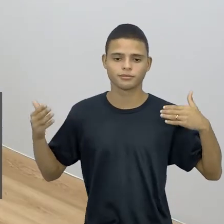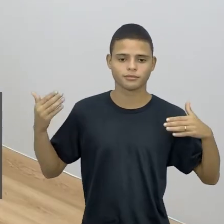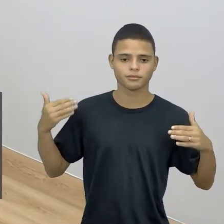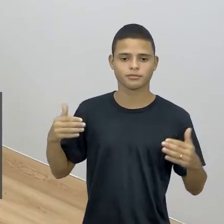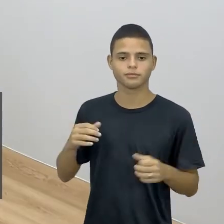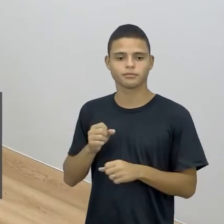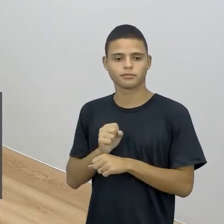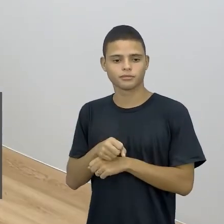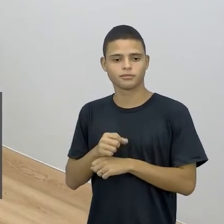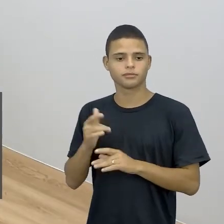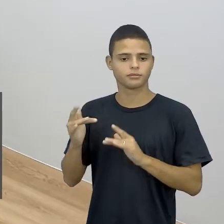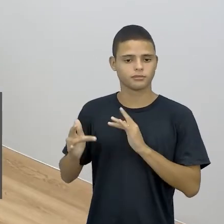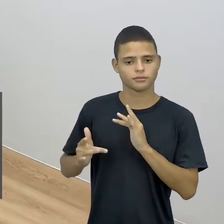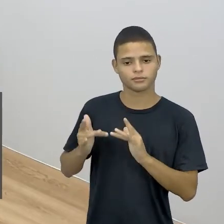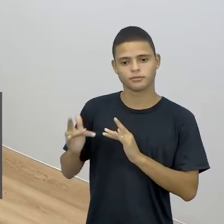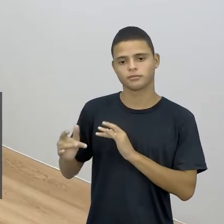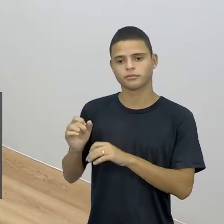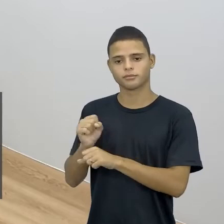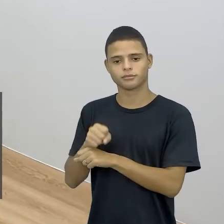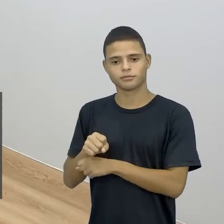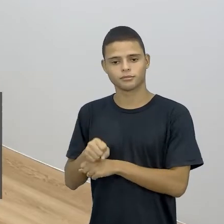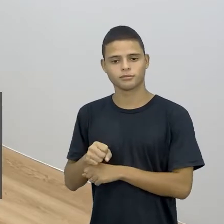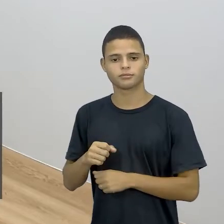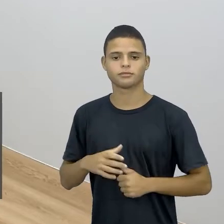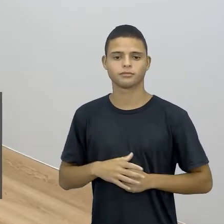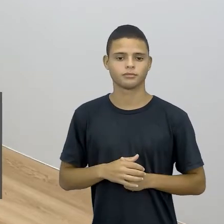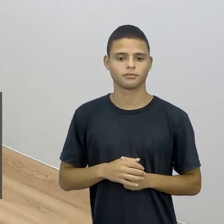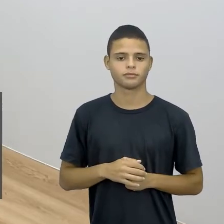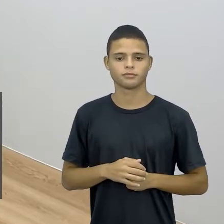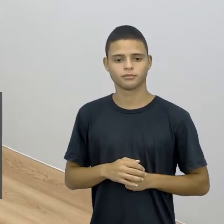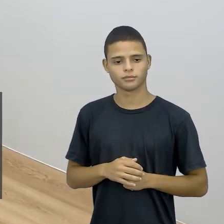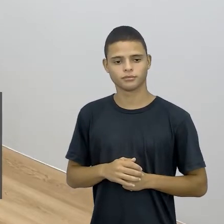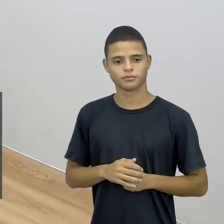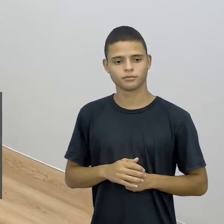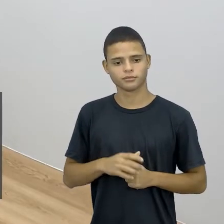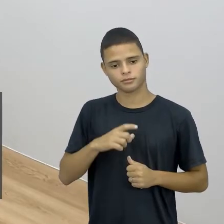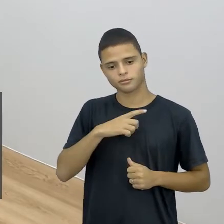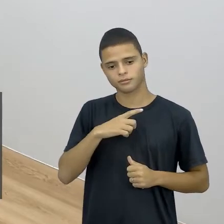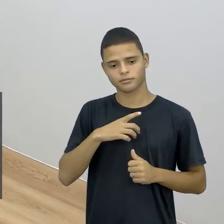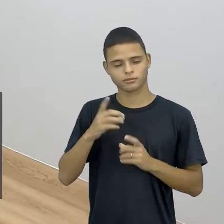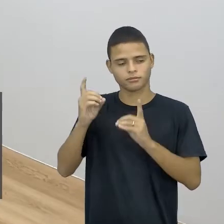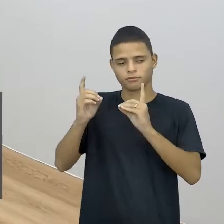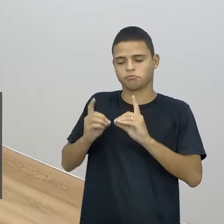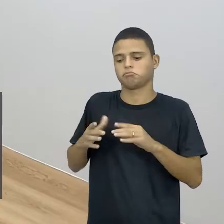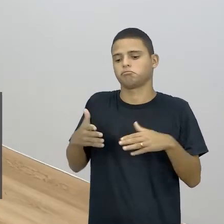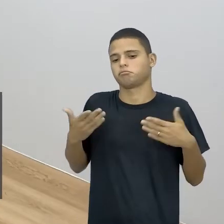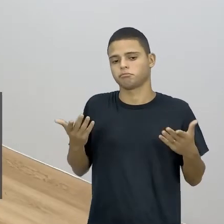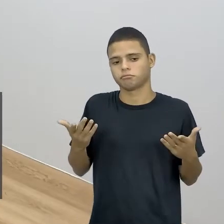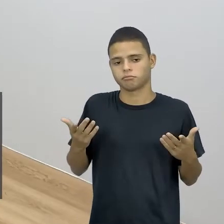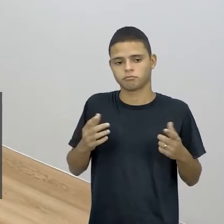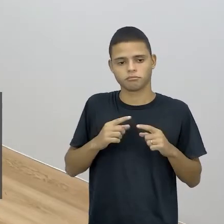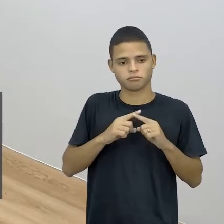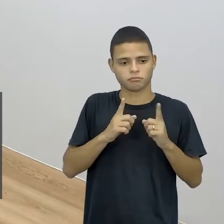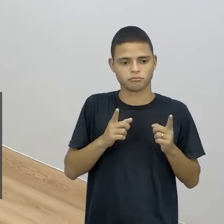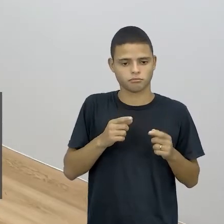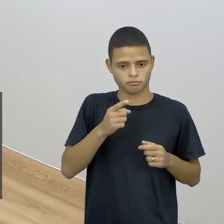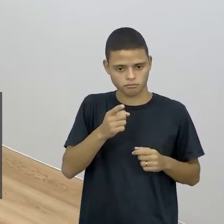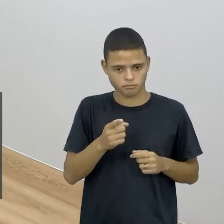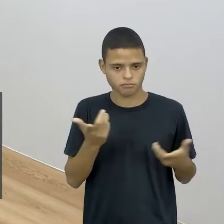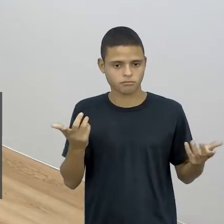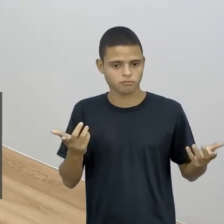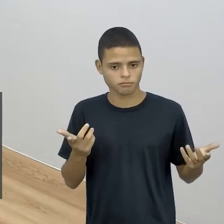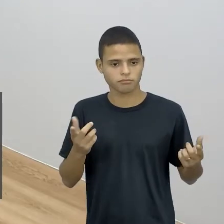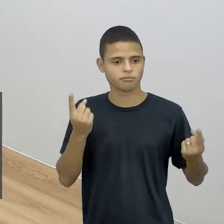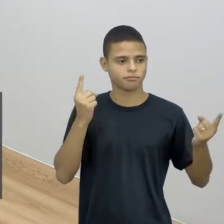pra fazer aula, não quer jogar. Aula, às vezes, não quer participar. Mas eu tenho deficiência, então, mas... Nossa, e pra balada você foi? Não,